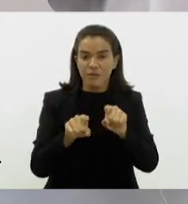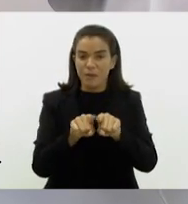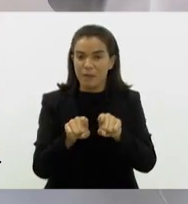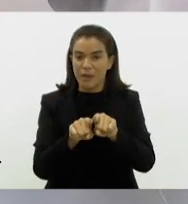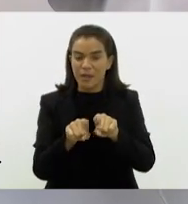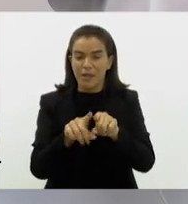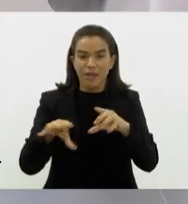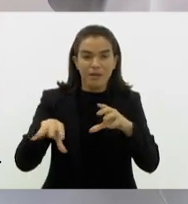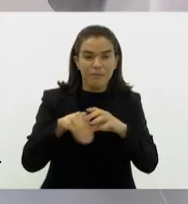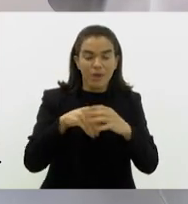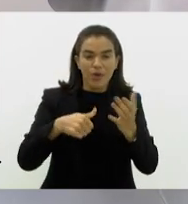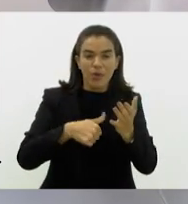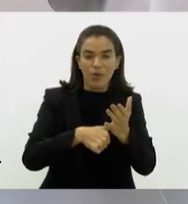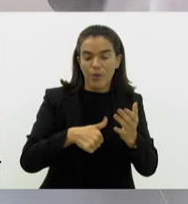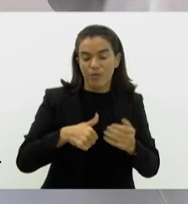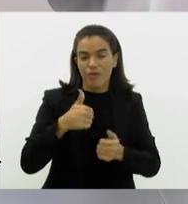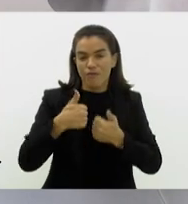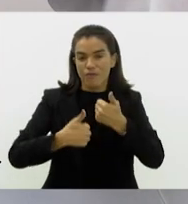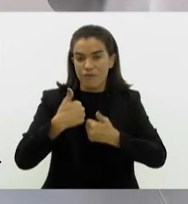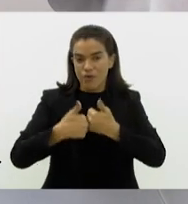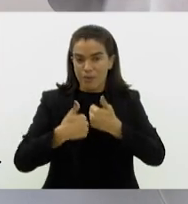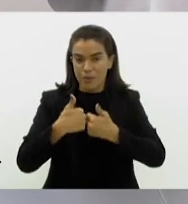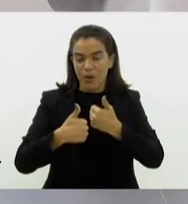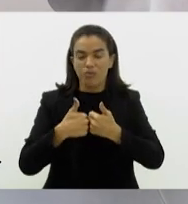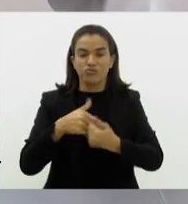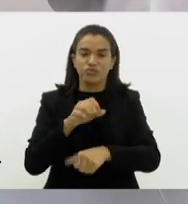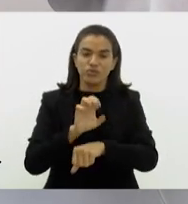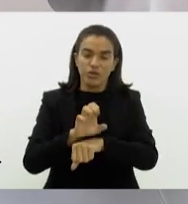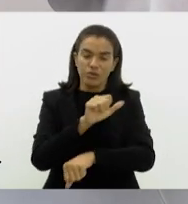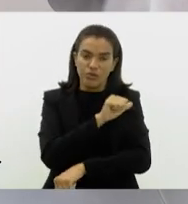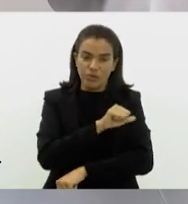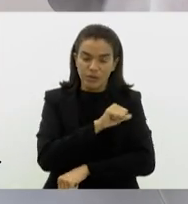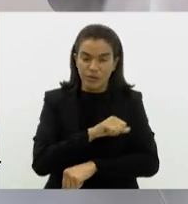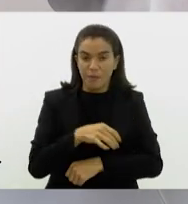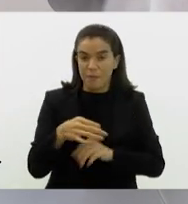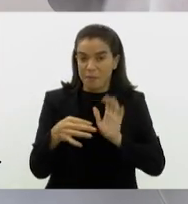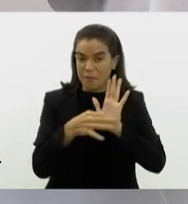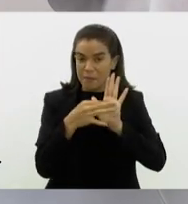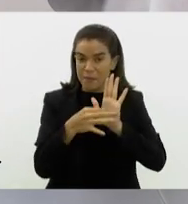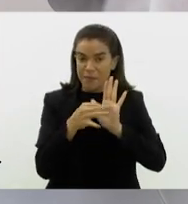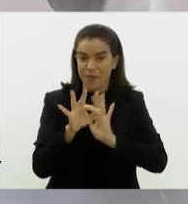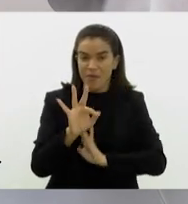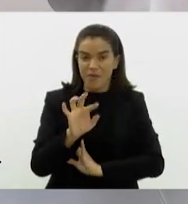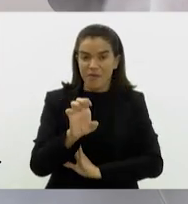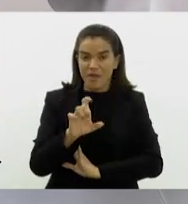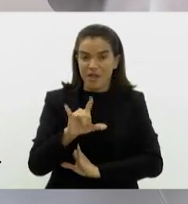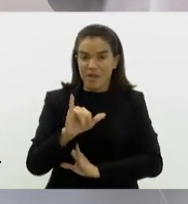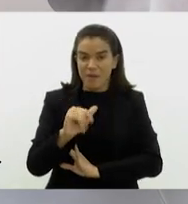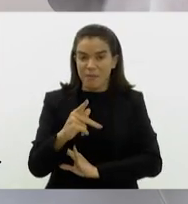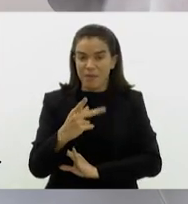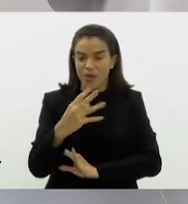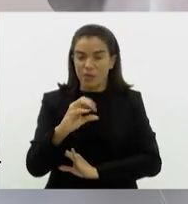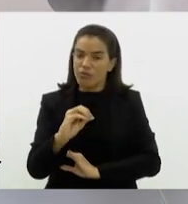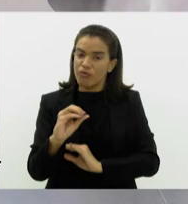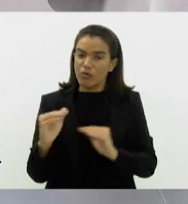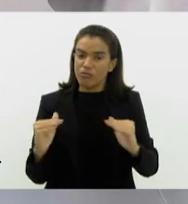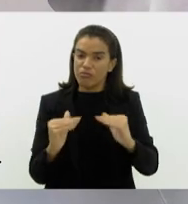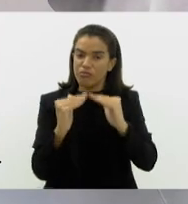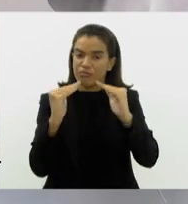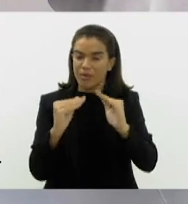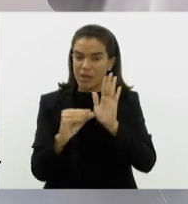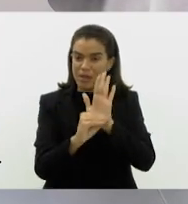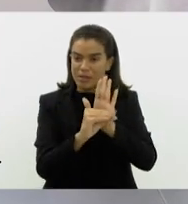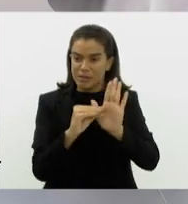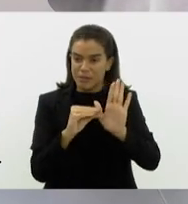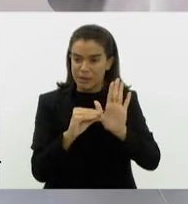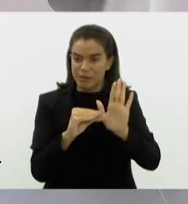em clubes de futebol no âmbito do Estado do Rio de Janeiro. O parecer do deputado Filipinho Raves foi favorável às